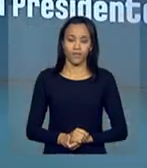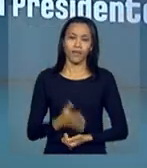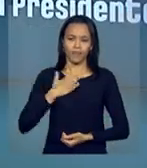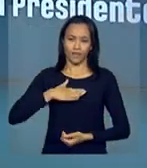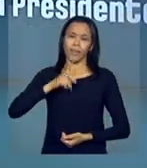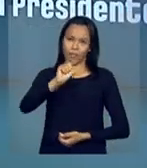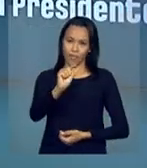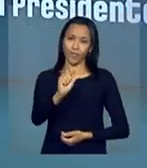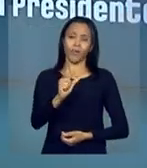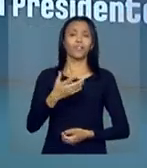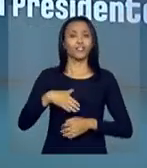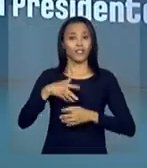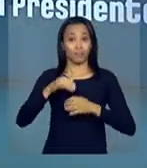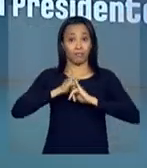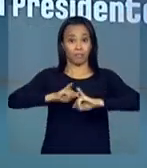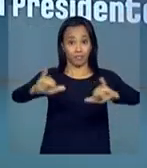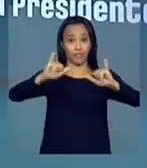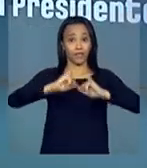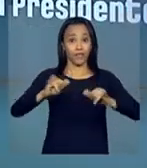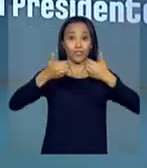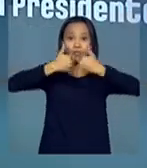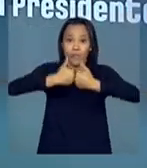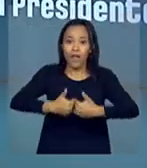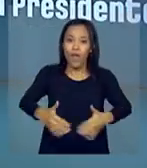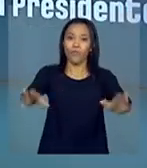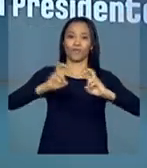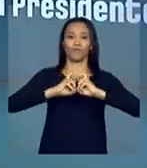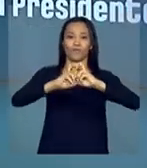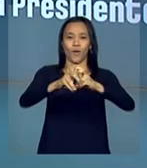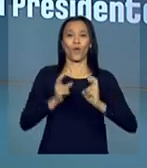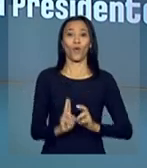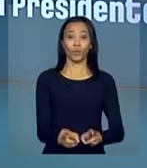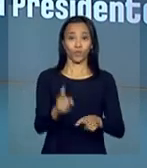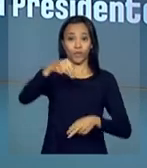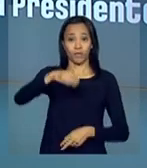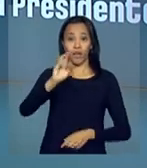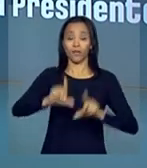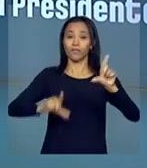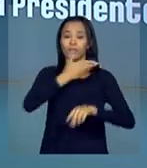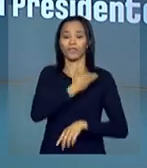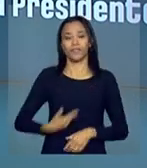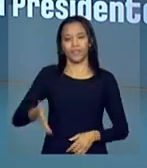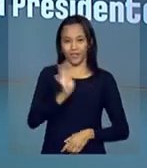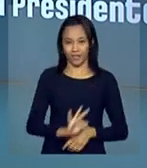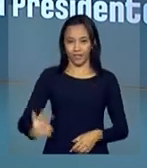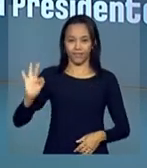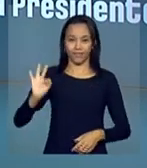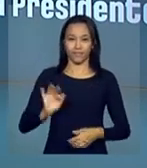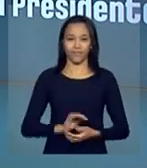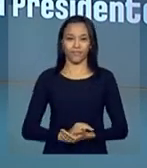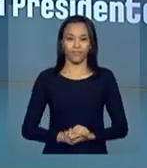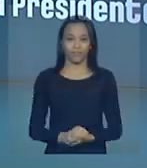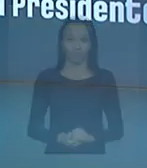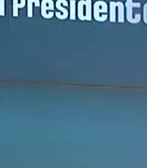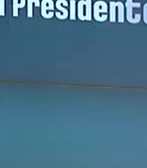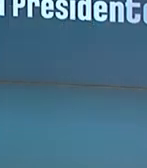Daqui a pouco, então, a gente transmite a cerimônia de inauguração do aeromóvel. Continue com a gente, NBR, a TV do Governo Federal.